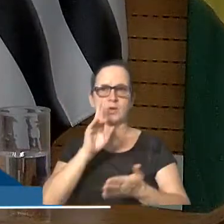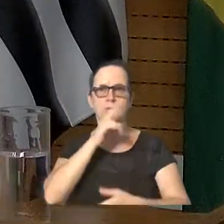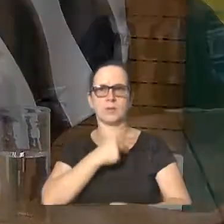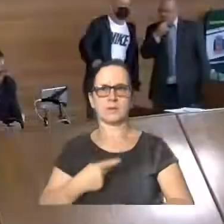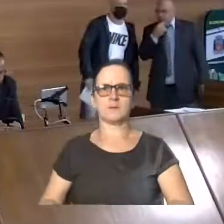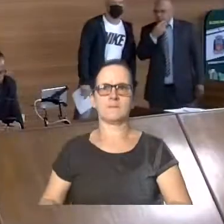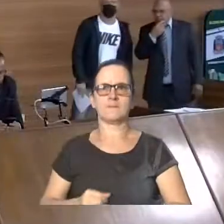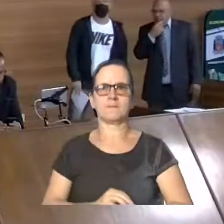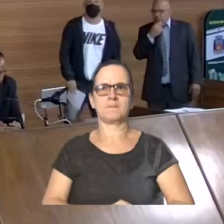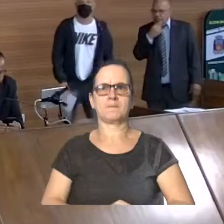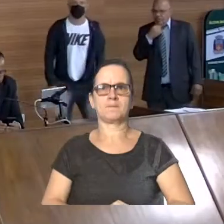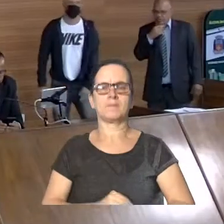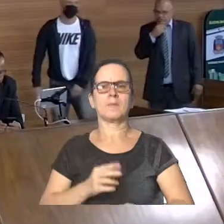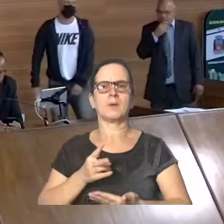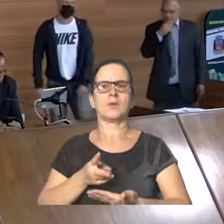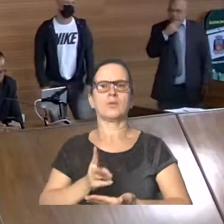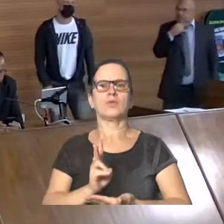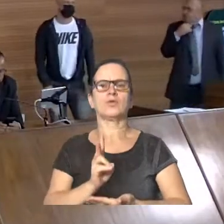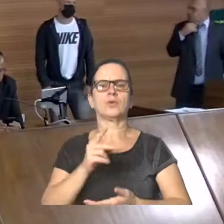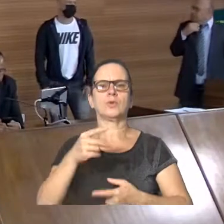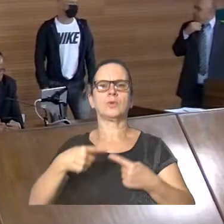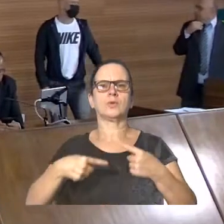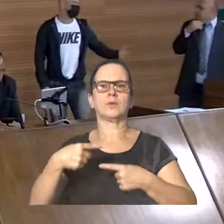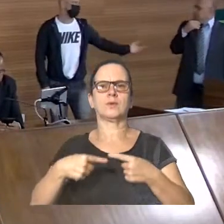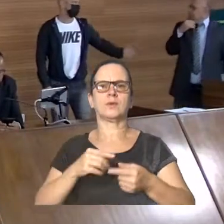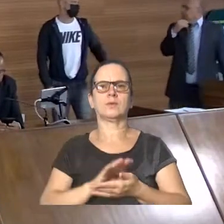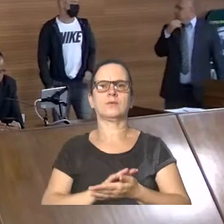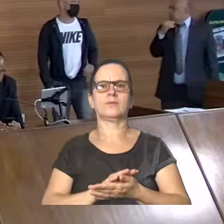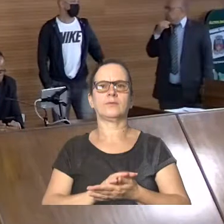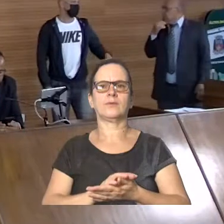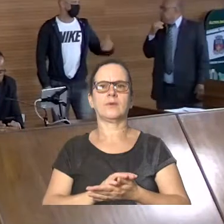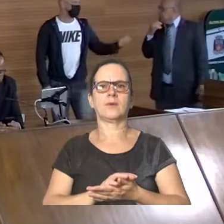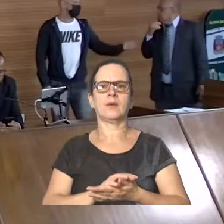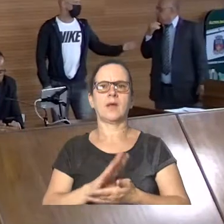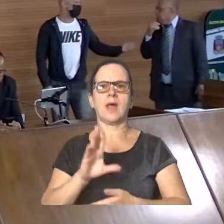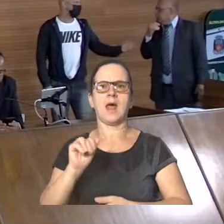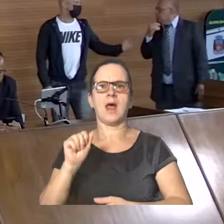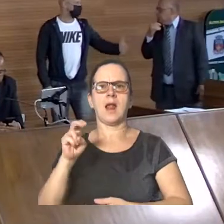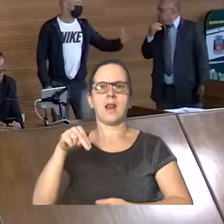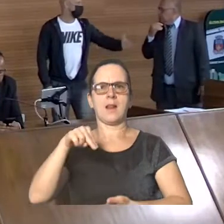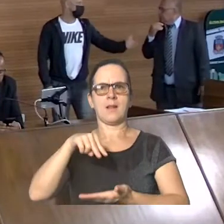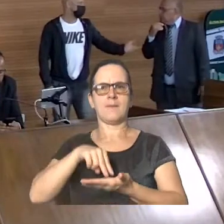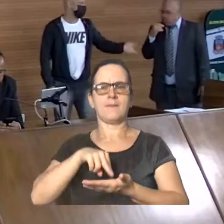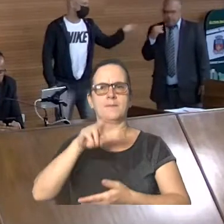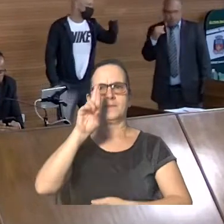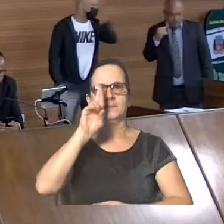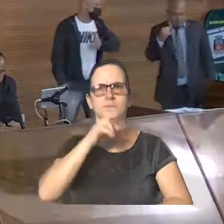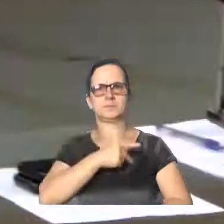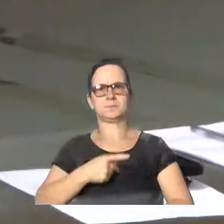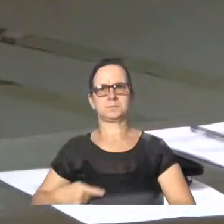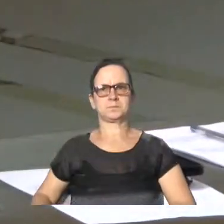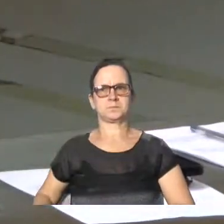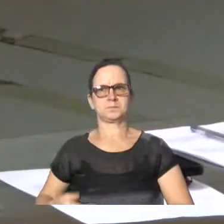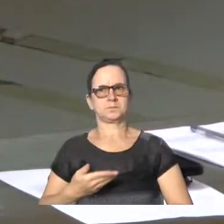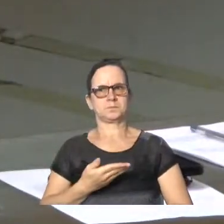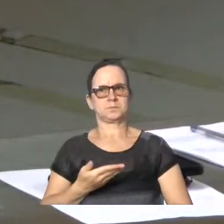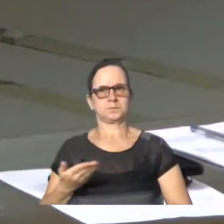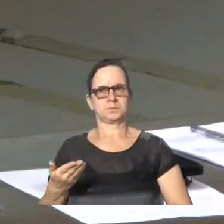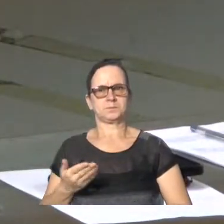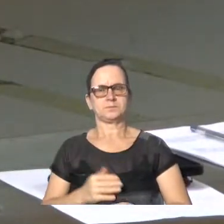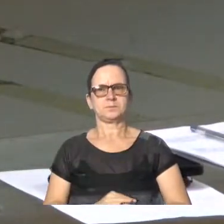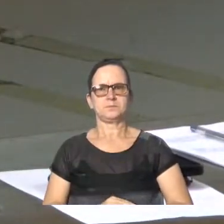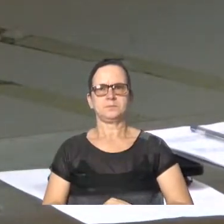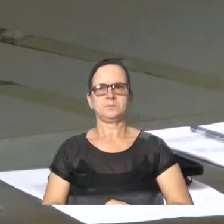presidente. Continua em discussão. Na palavra, vereador Alan. Senhor presidente, nobres